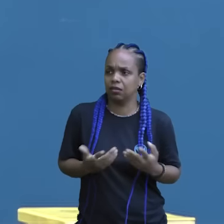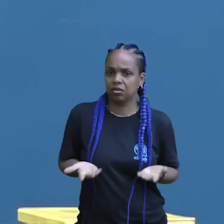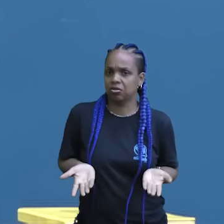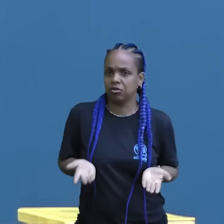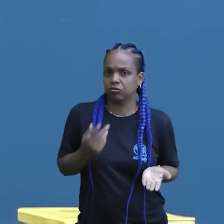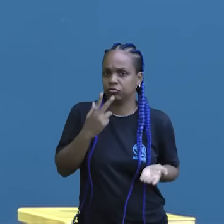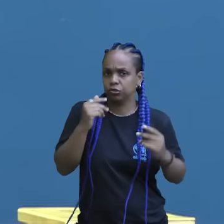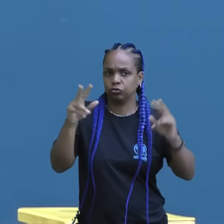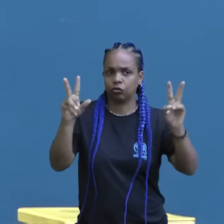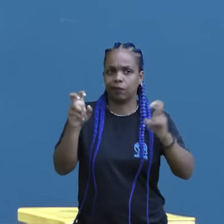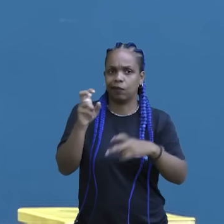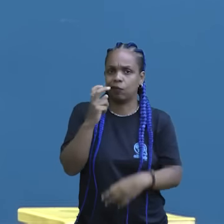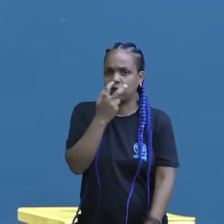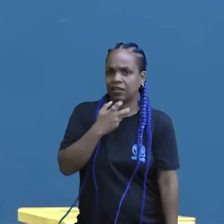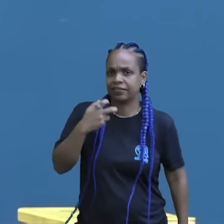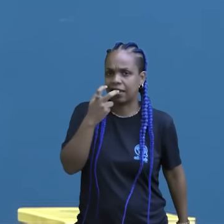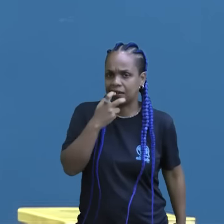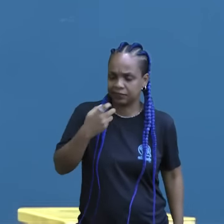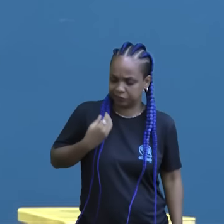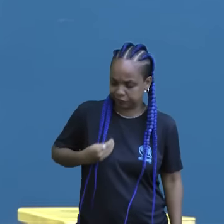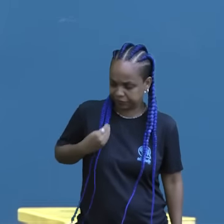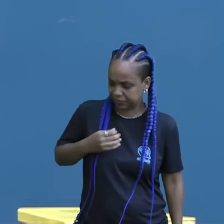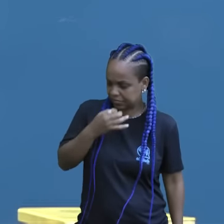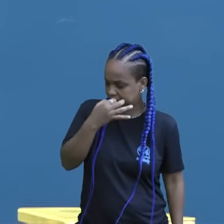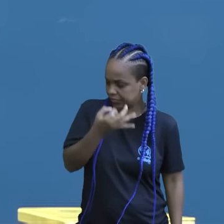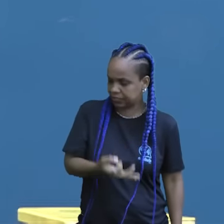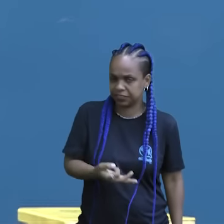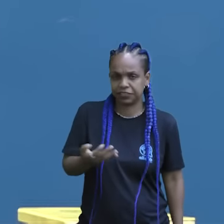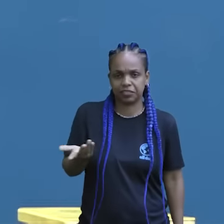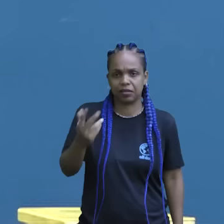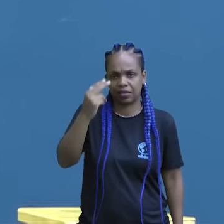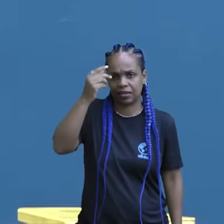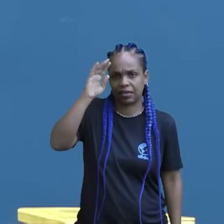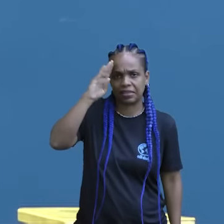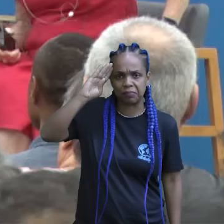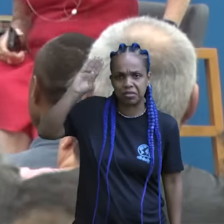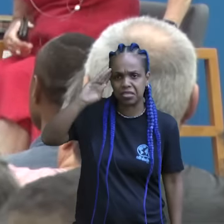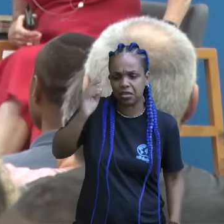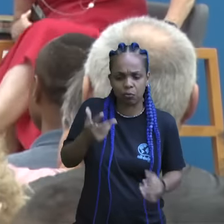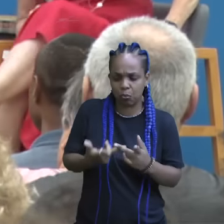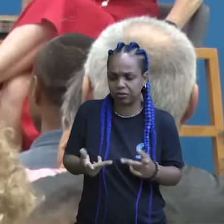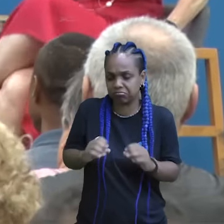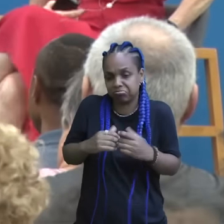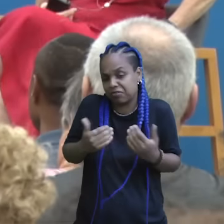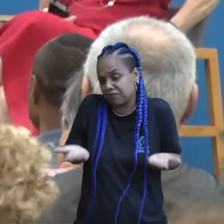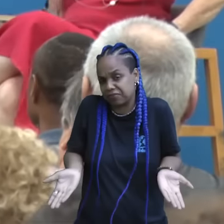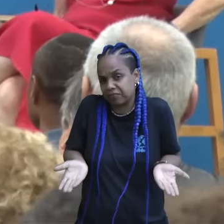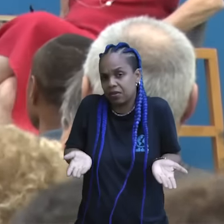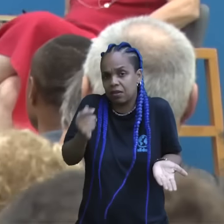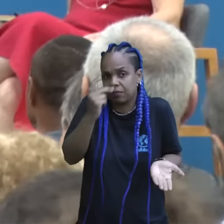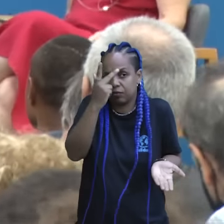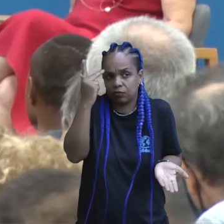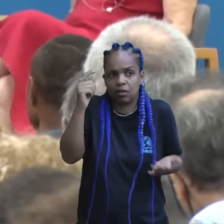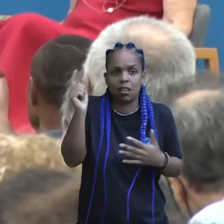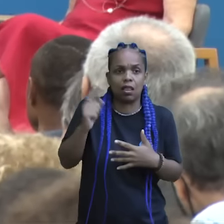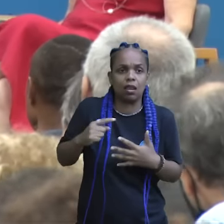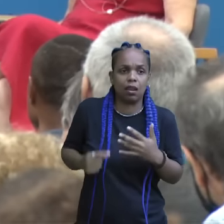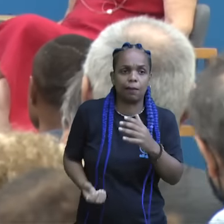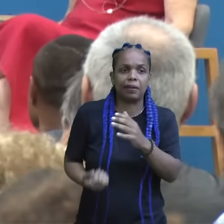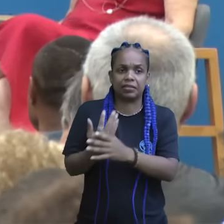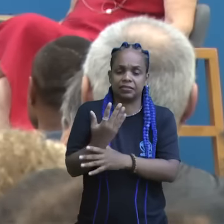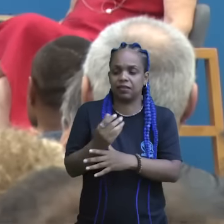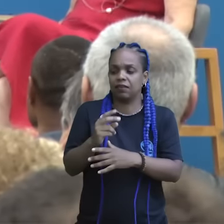Mas, enfim, são questões que vão aparecer por aí, acho que sim. Então, começamos. A ideia do pré é uma péssima ideia,